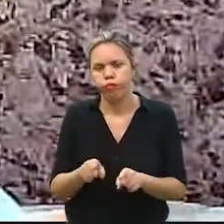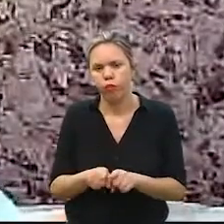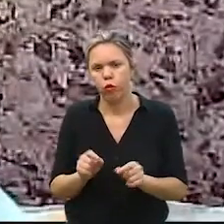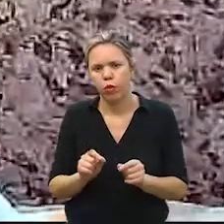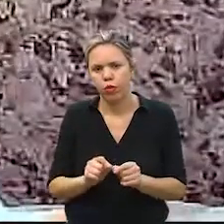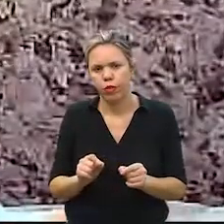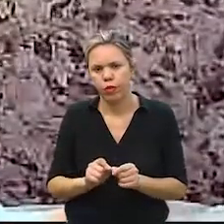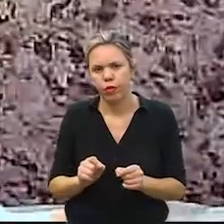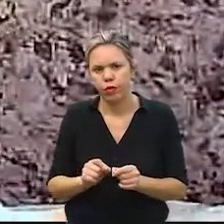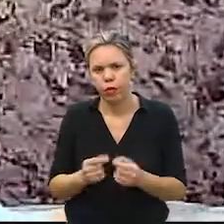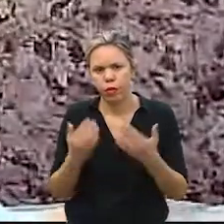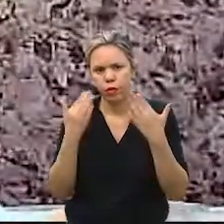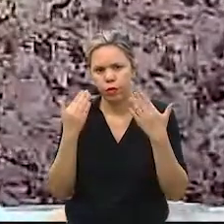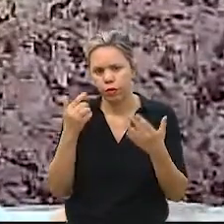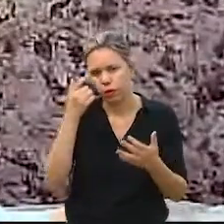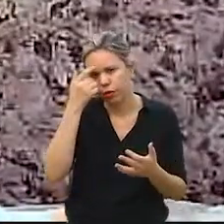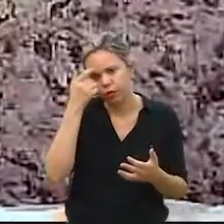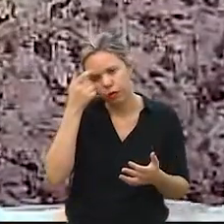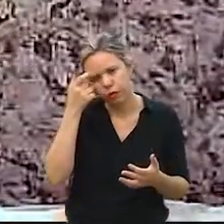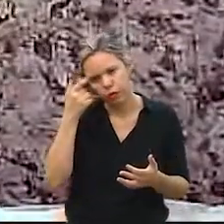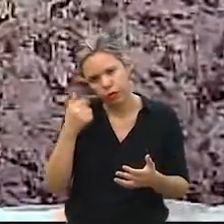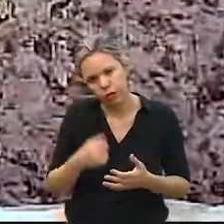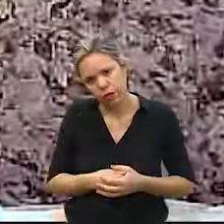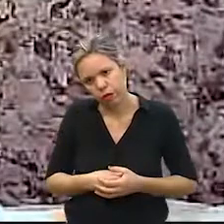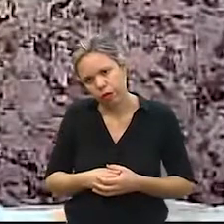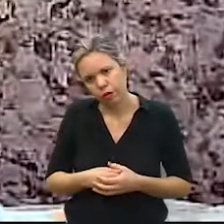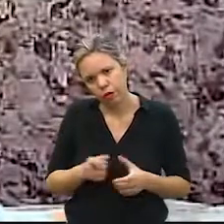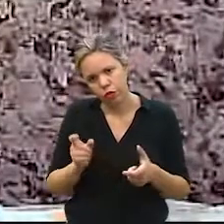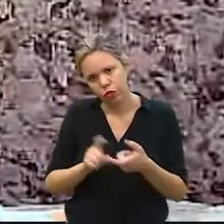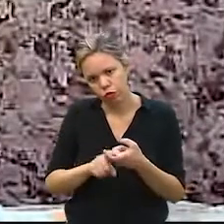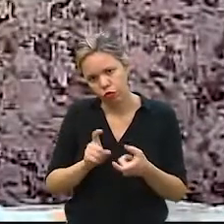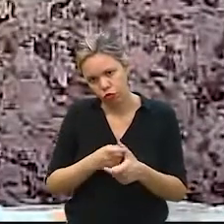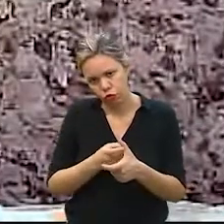poder fazer frente àquela despesa.